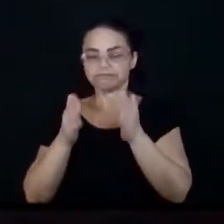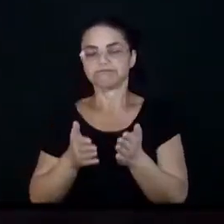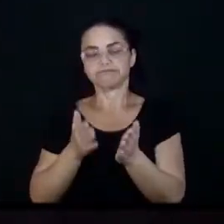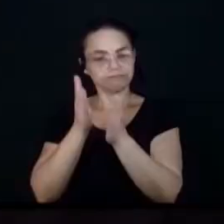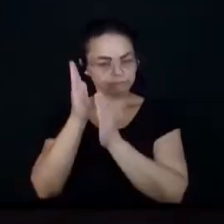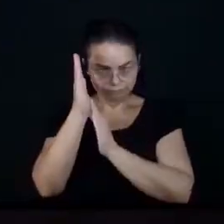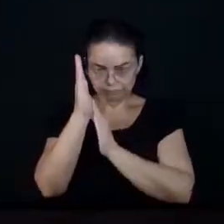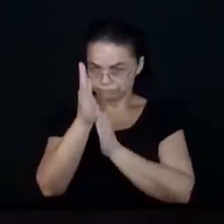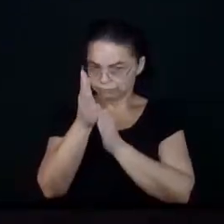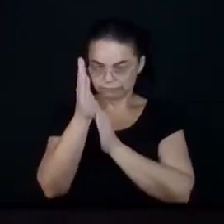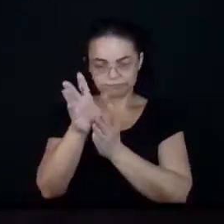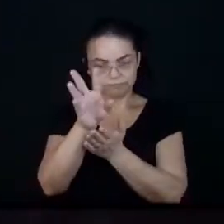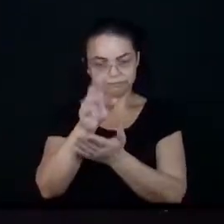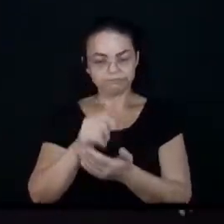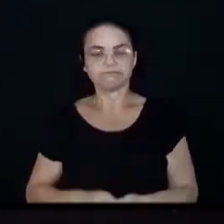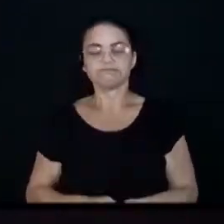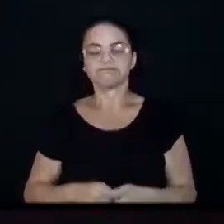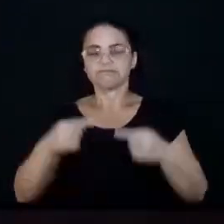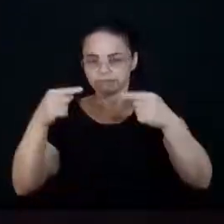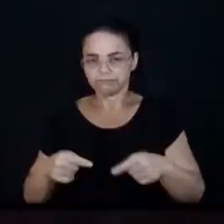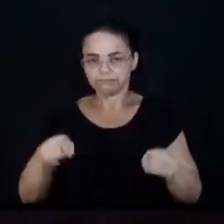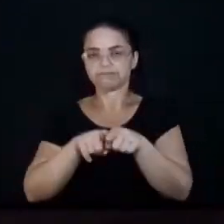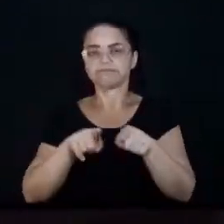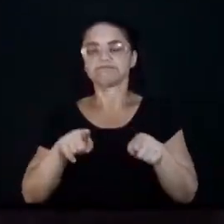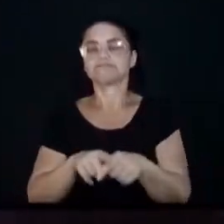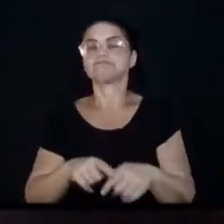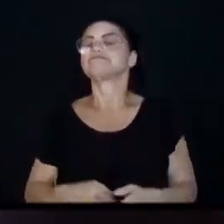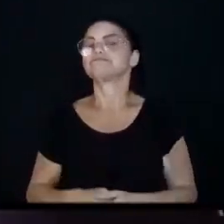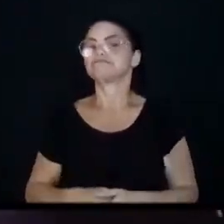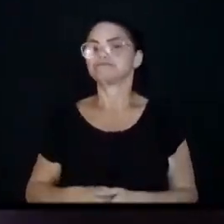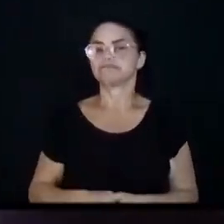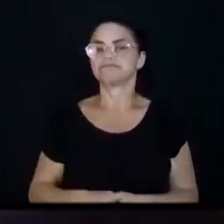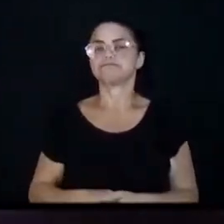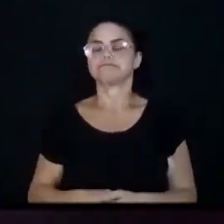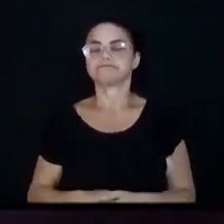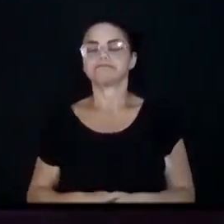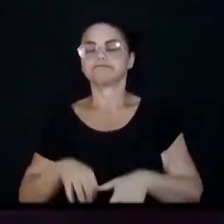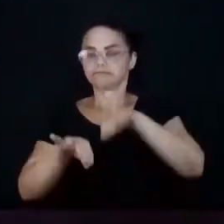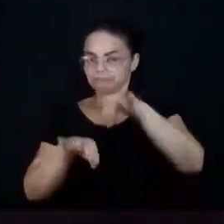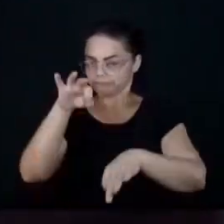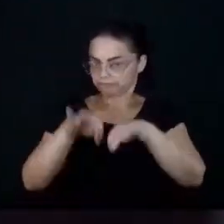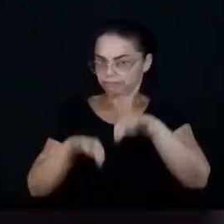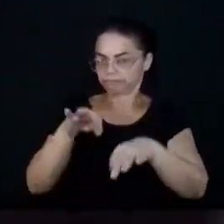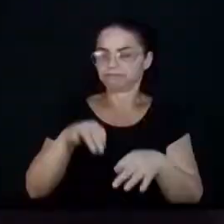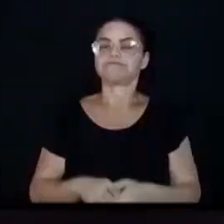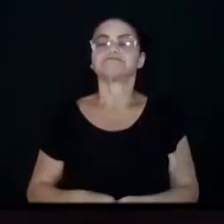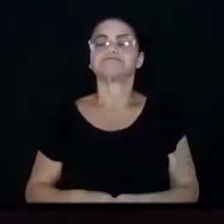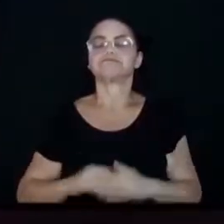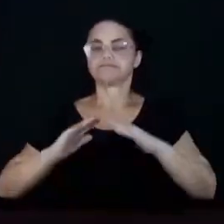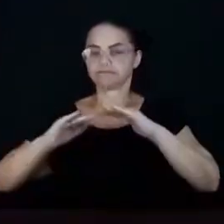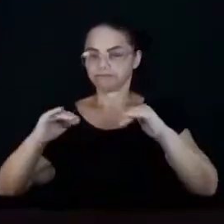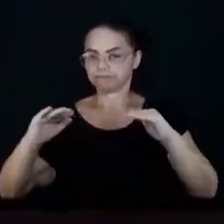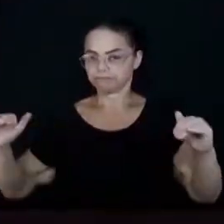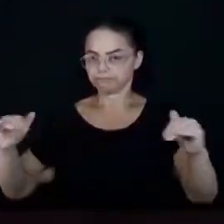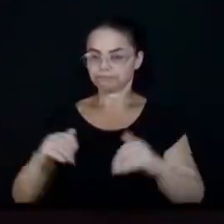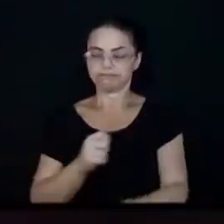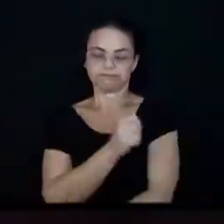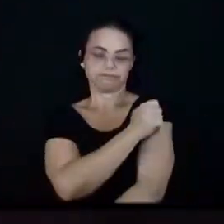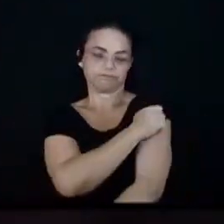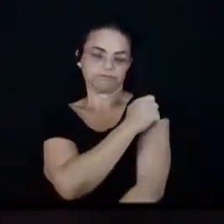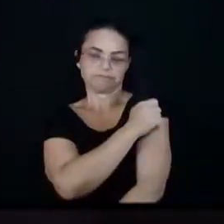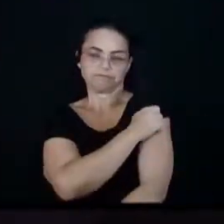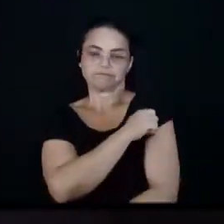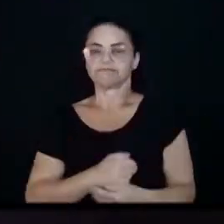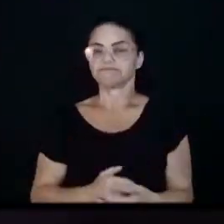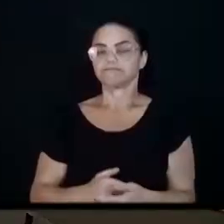É um desafio? É um desafio. Tanto para os oficineiros quanto para as crianças, os adolescentes, os adultos também esse tema. Como que